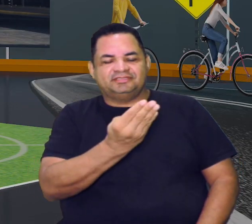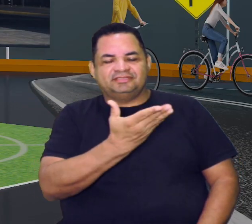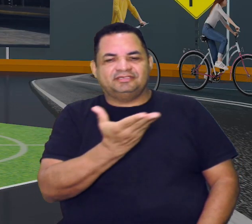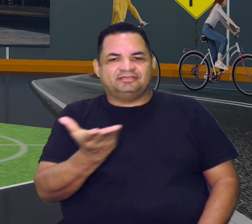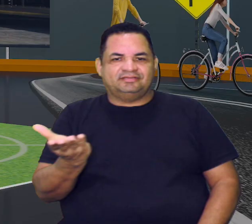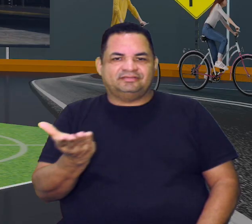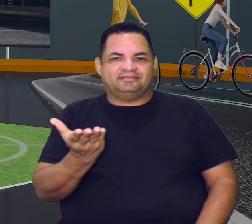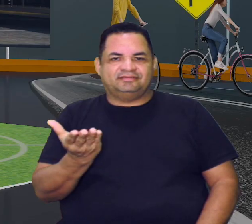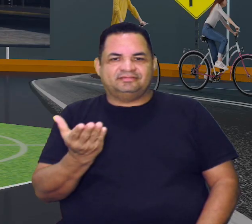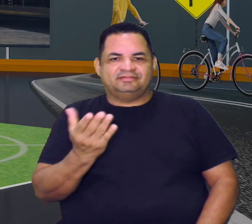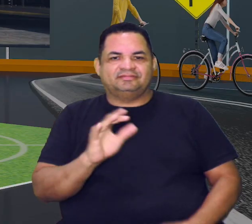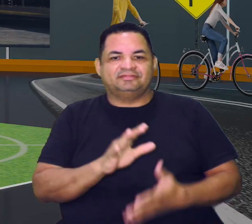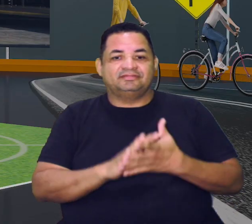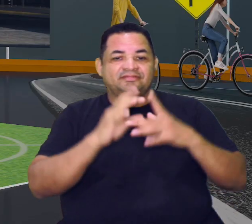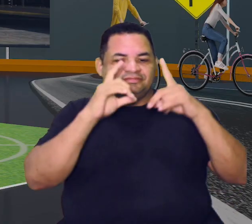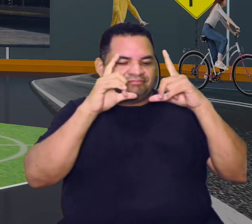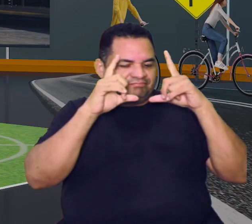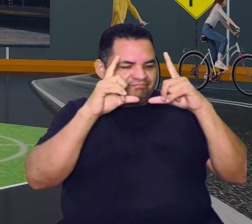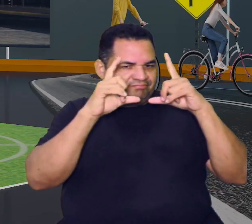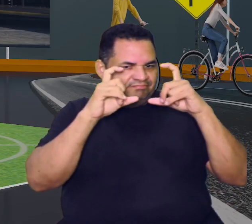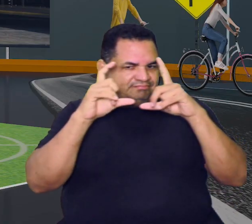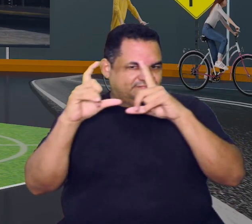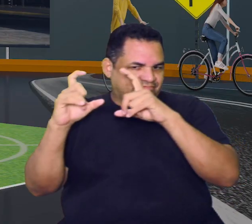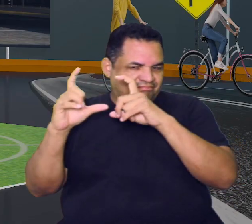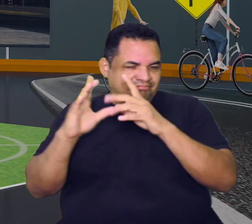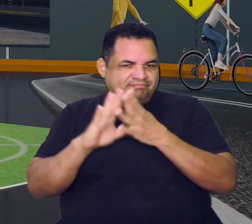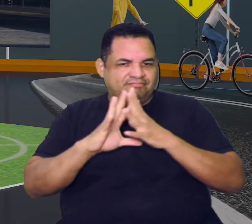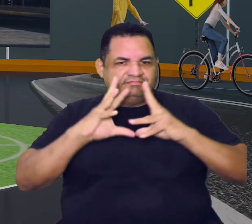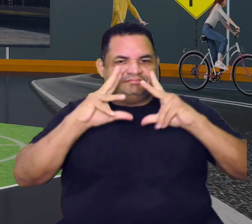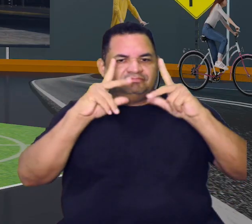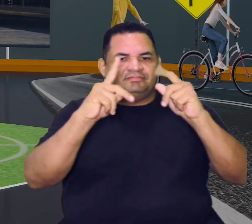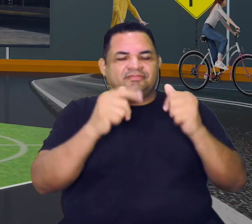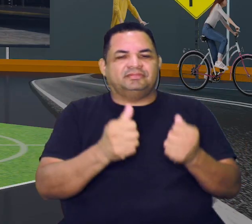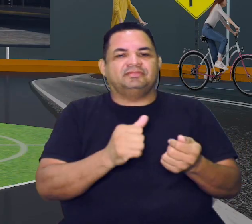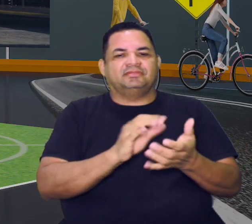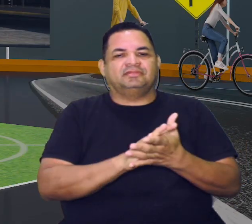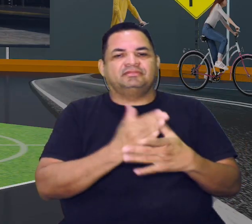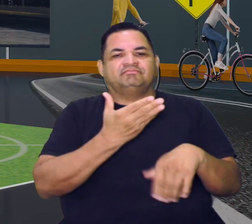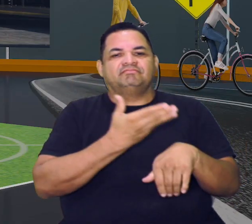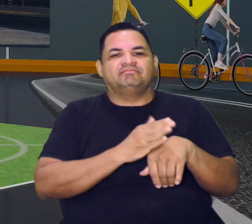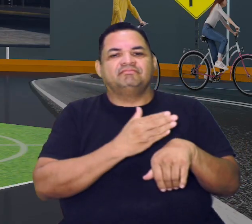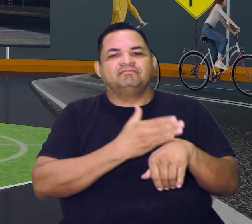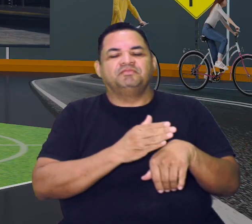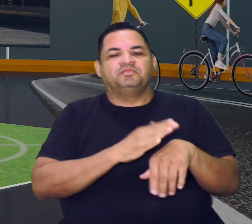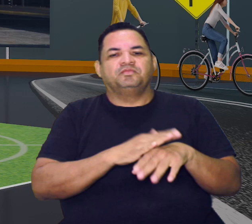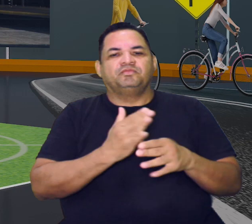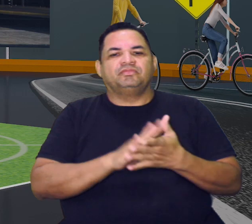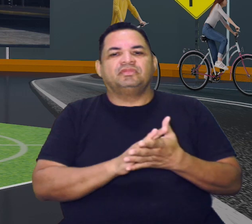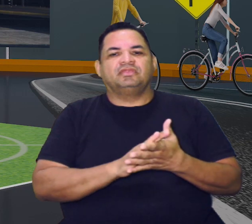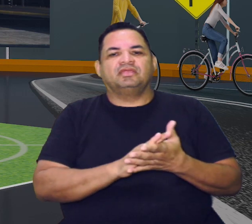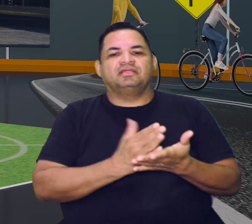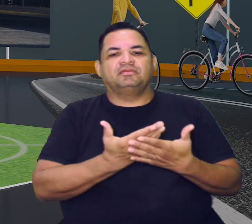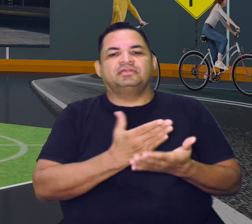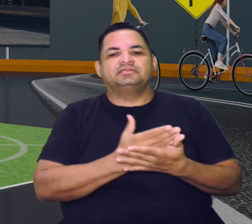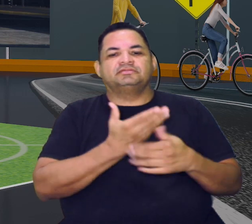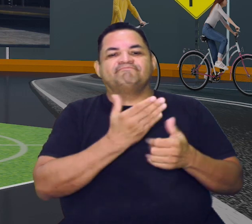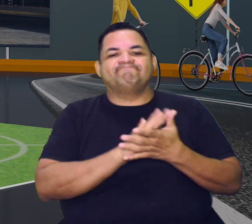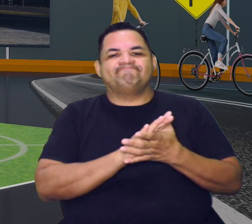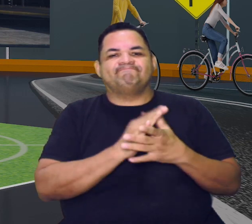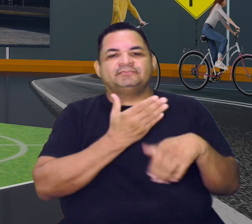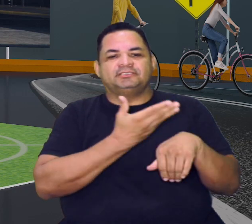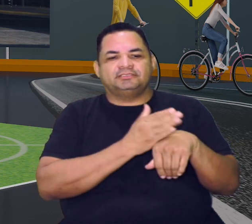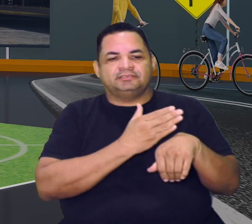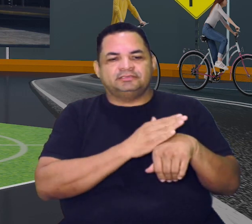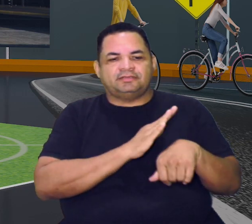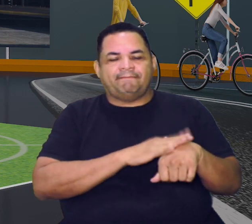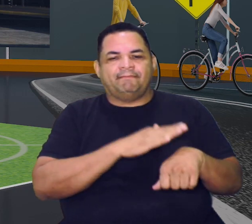solicitação. Registre todas as nossas práticas. Desde o momento exercite-se mais, que é aqueles 5